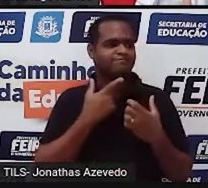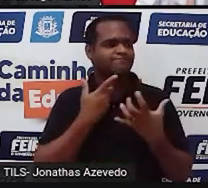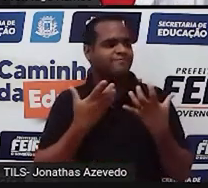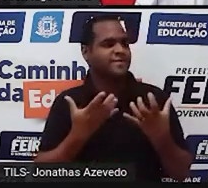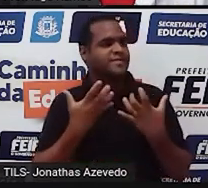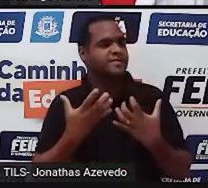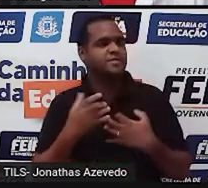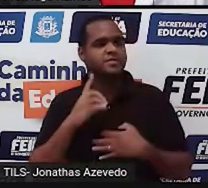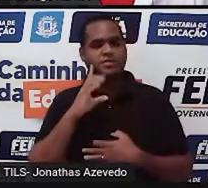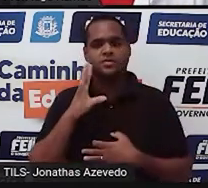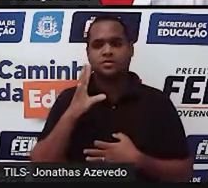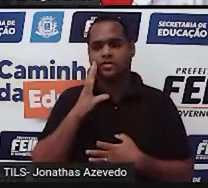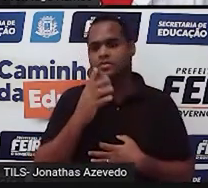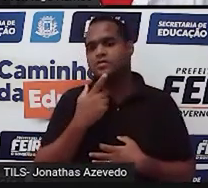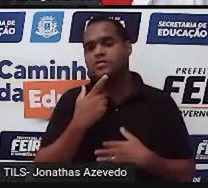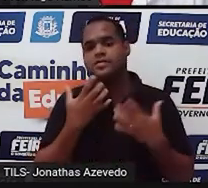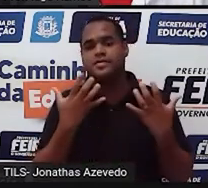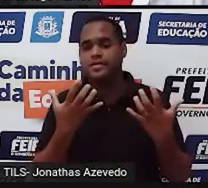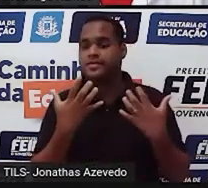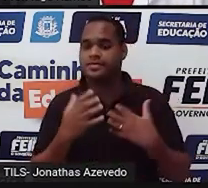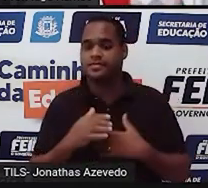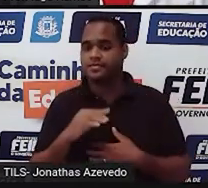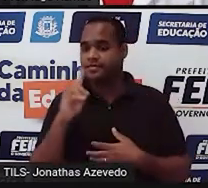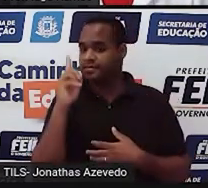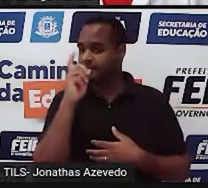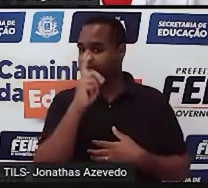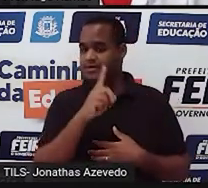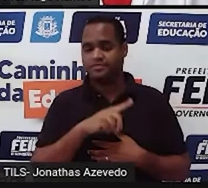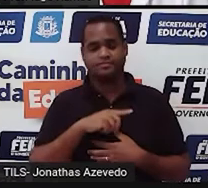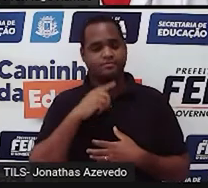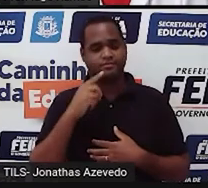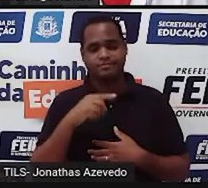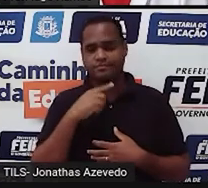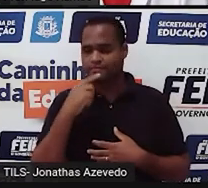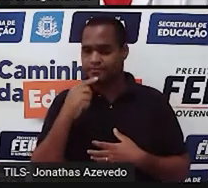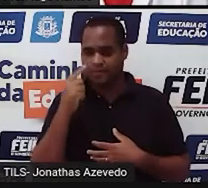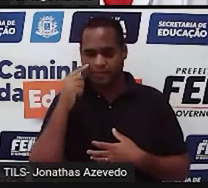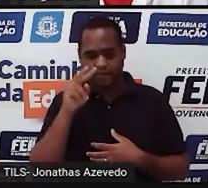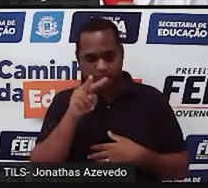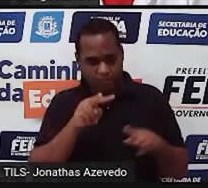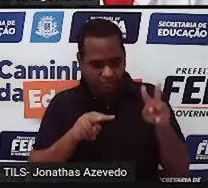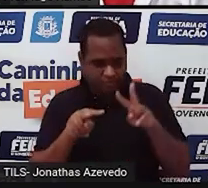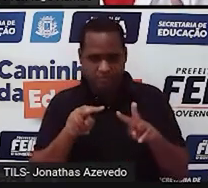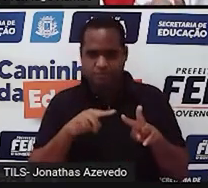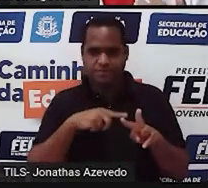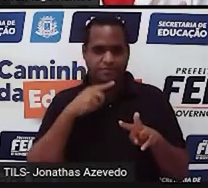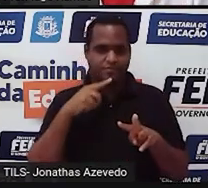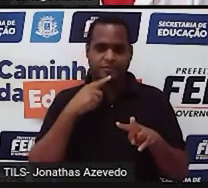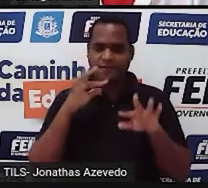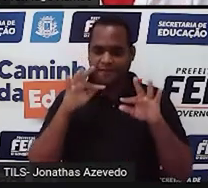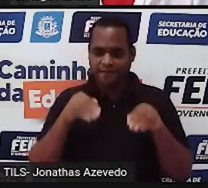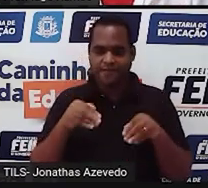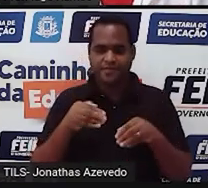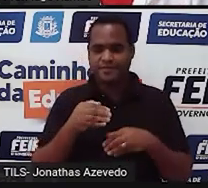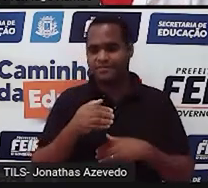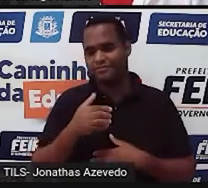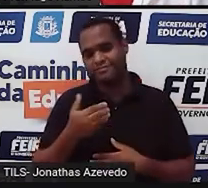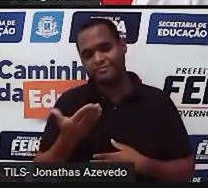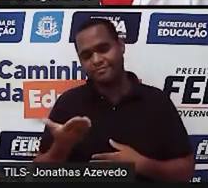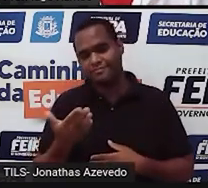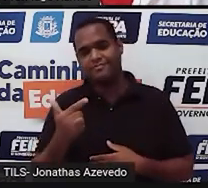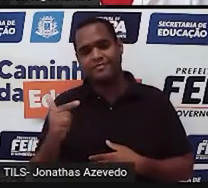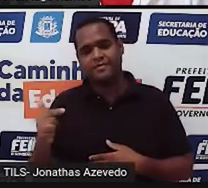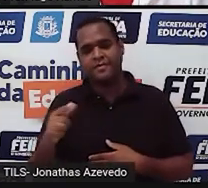ver isso eu queria ver né fica meio difícil de ver porque é uma coisa que não tem sim né é infinito